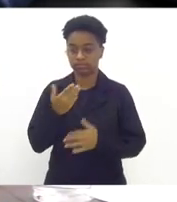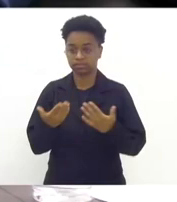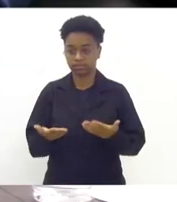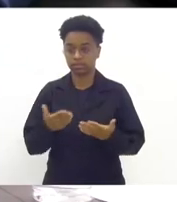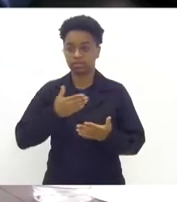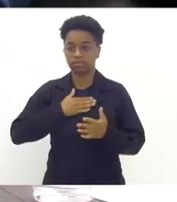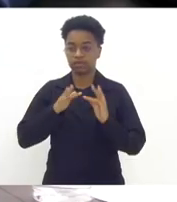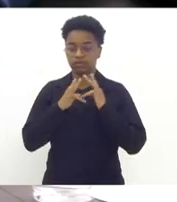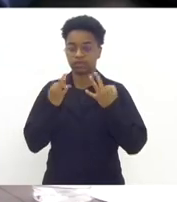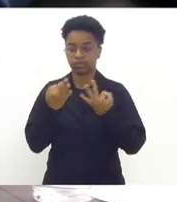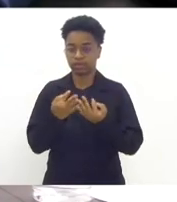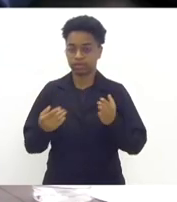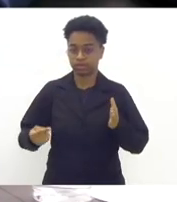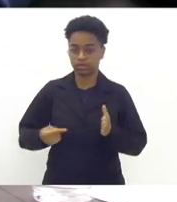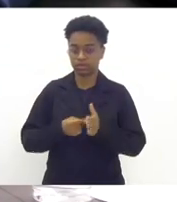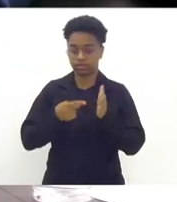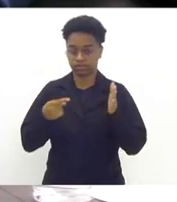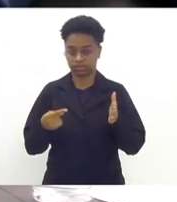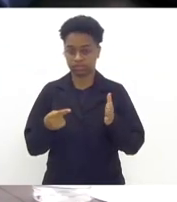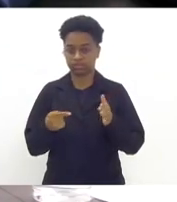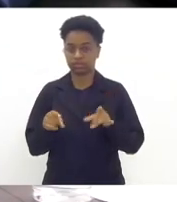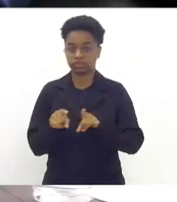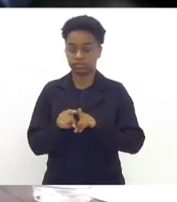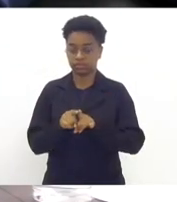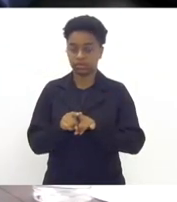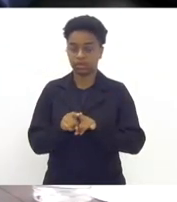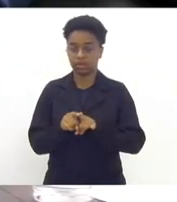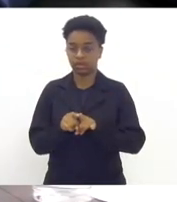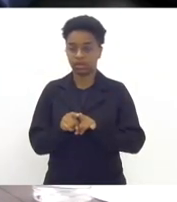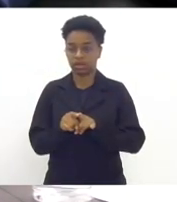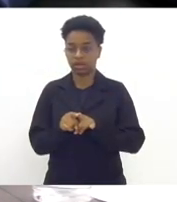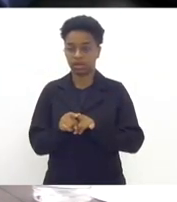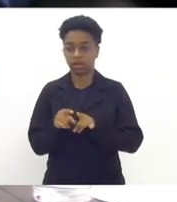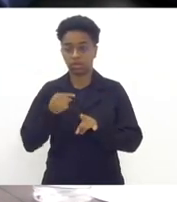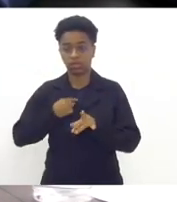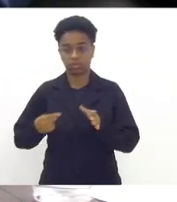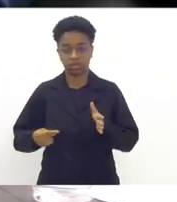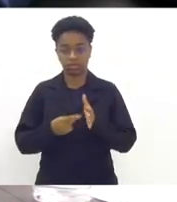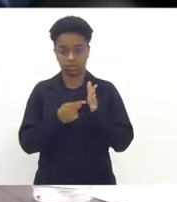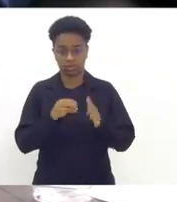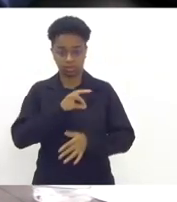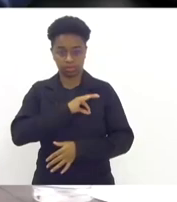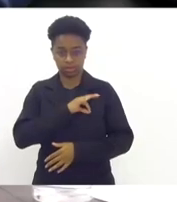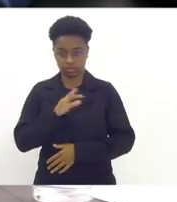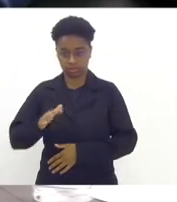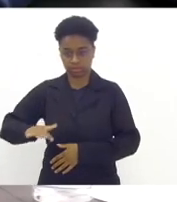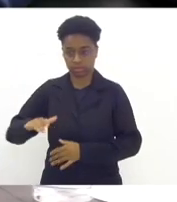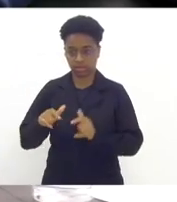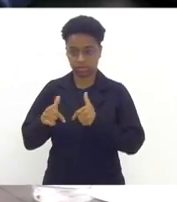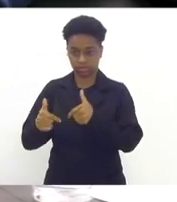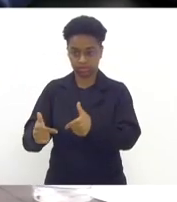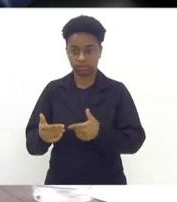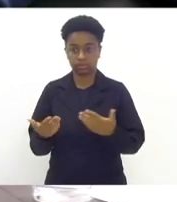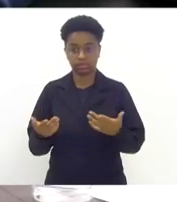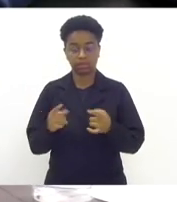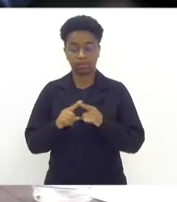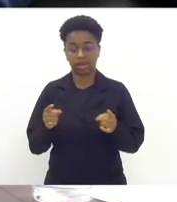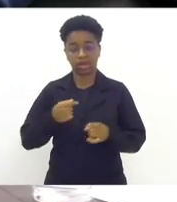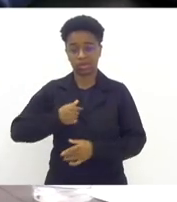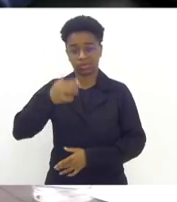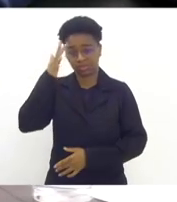denunciou. E fui convidado para denunciar esses policiais da ação. Como não tinha muito